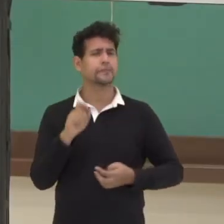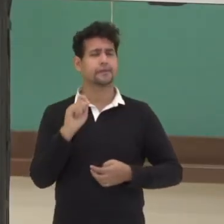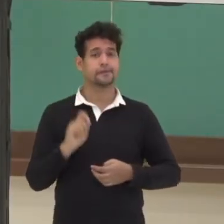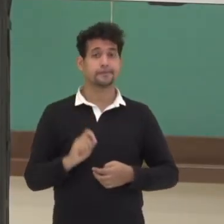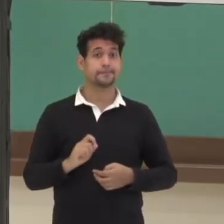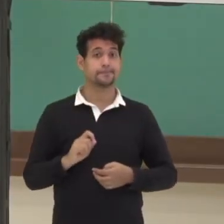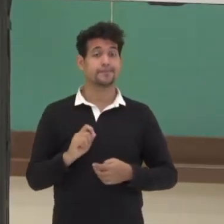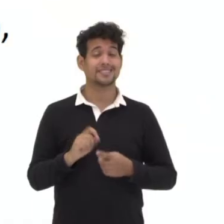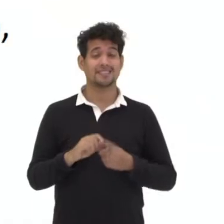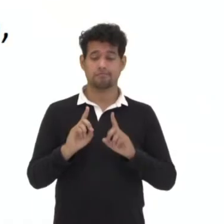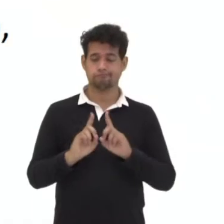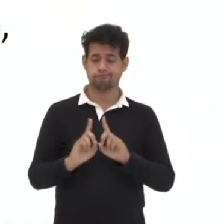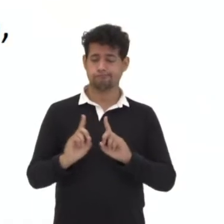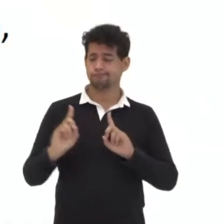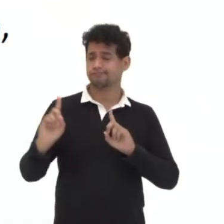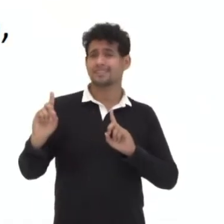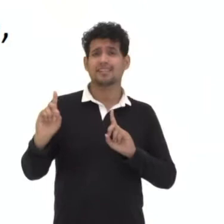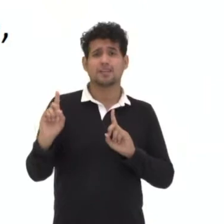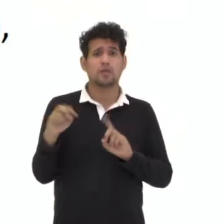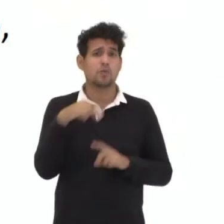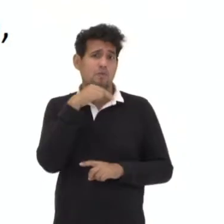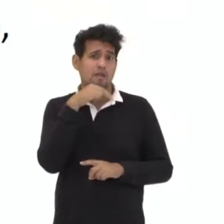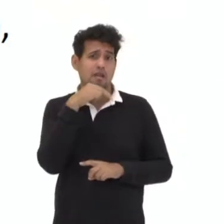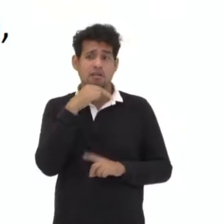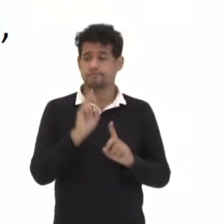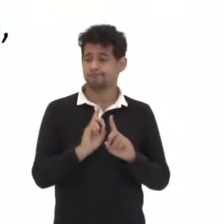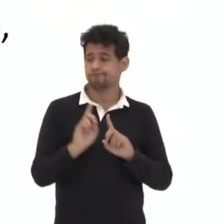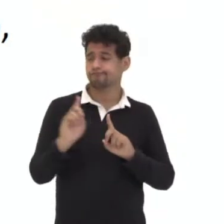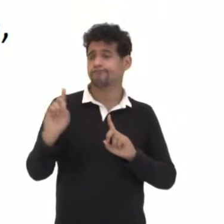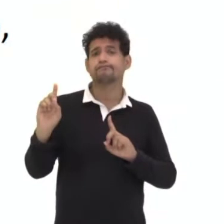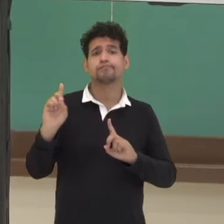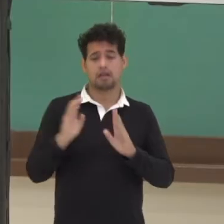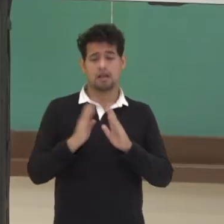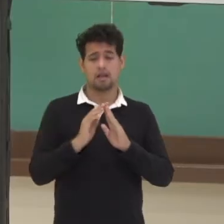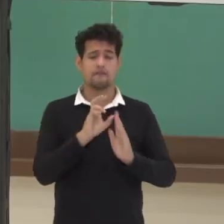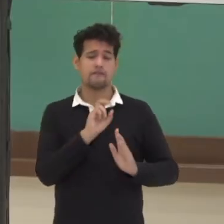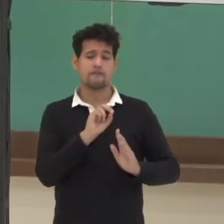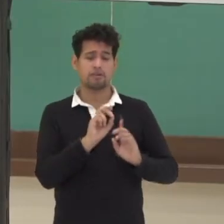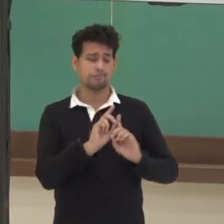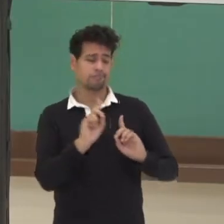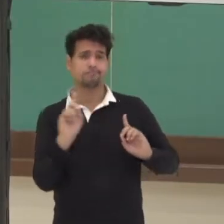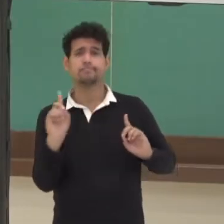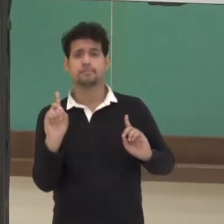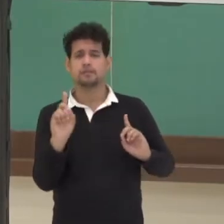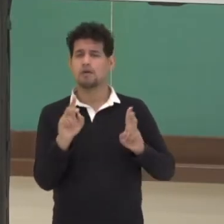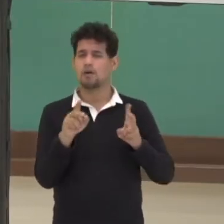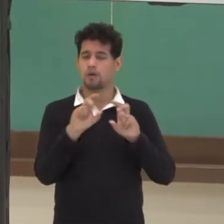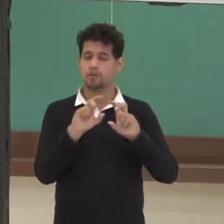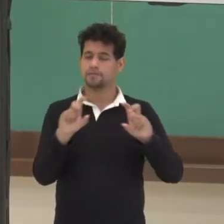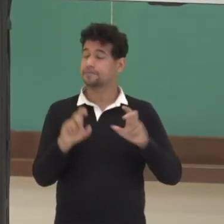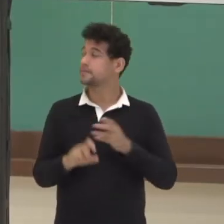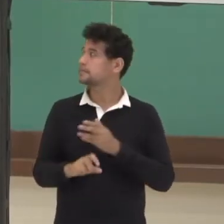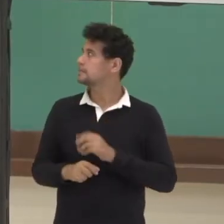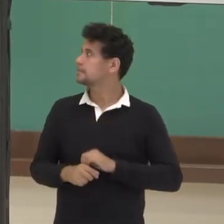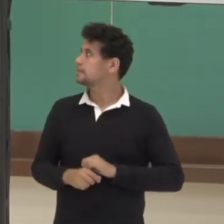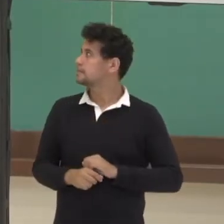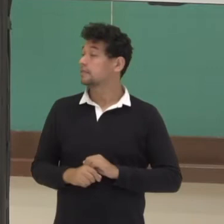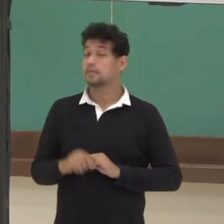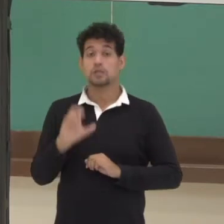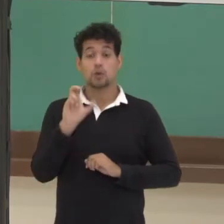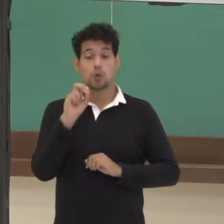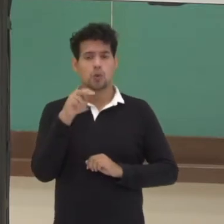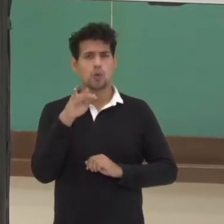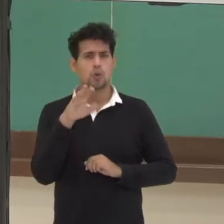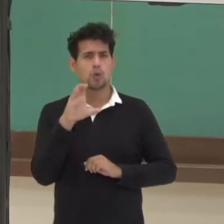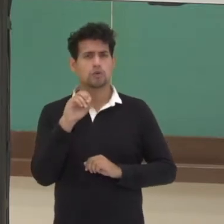a partida do neto saindo da casa da avó. Olha um trechinho. O conto